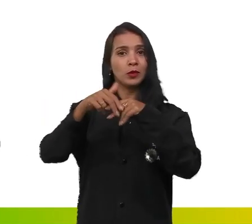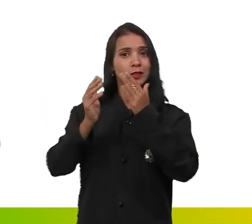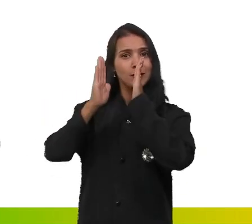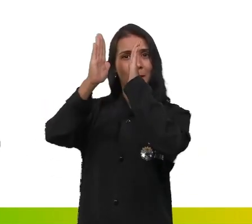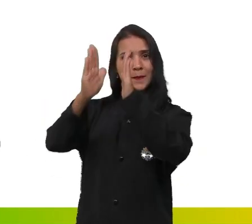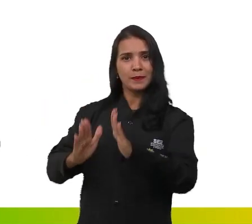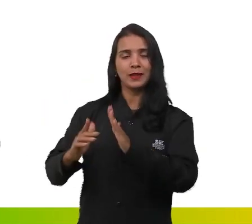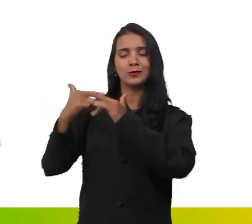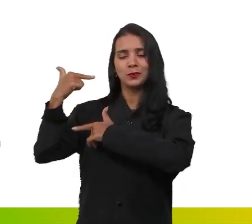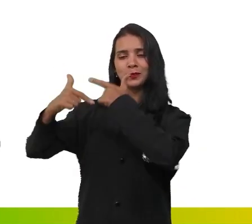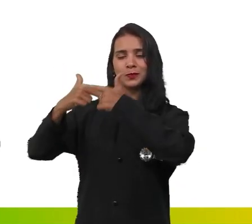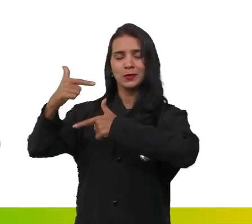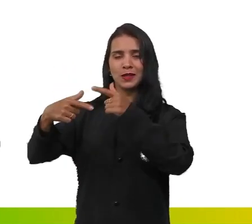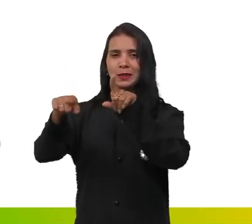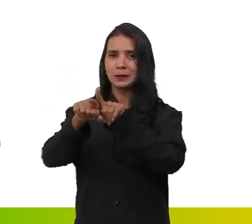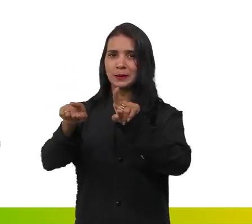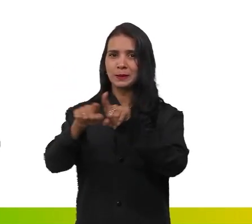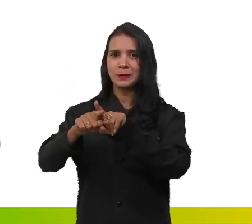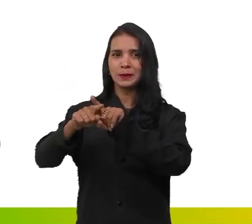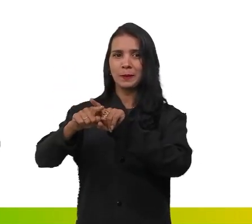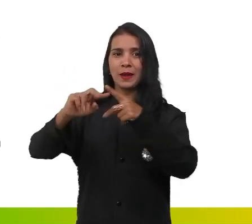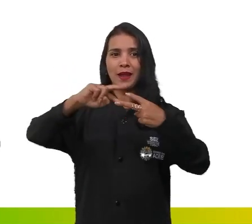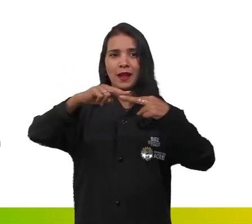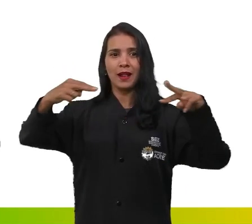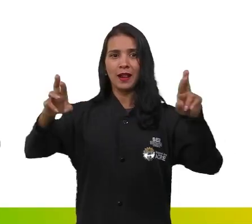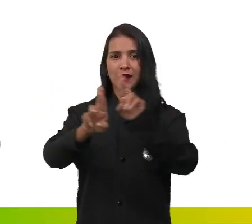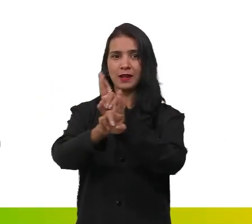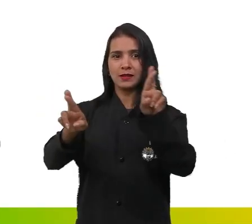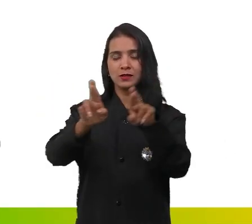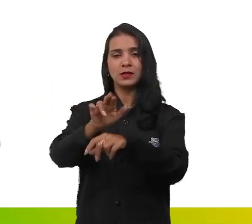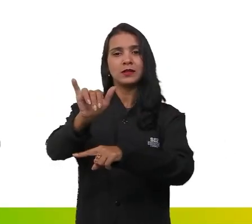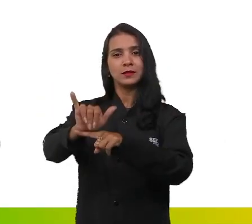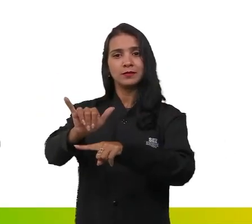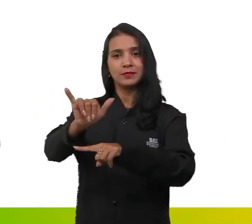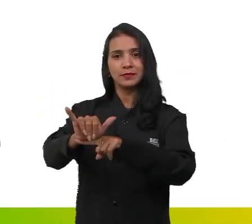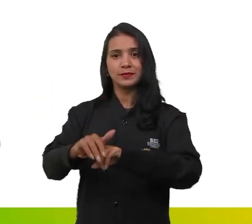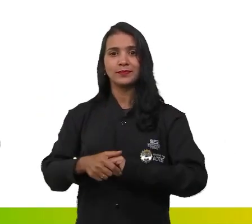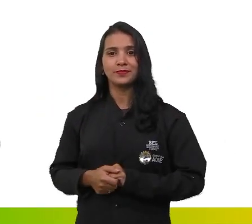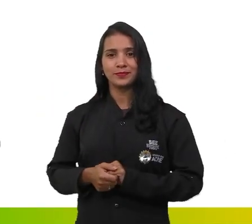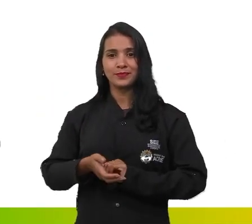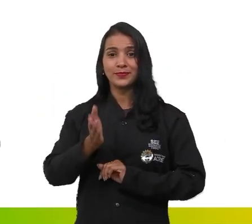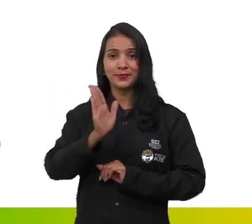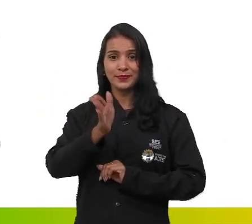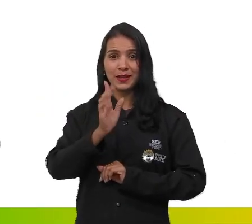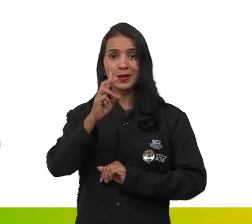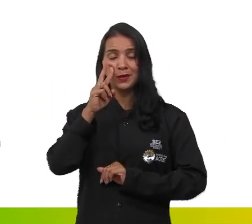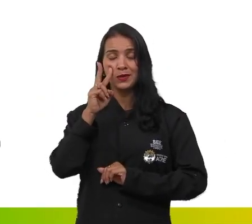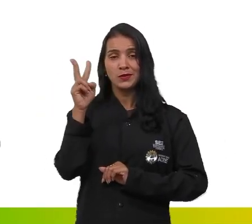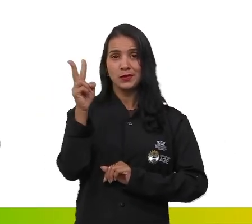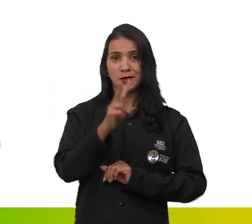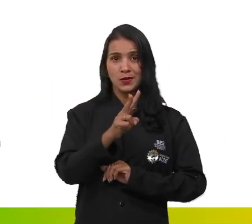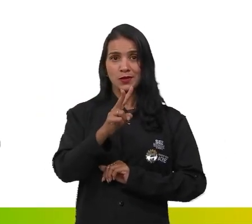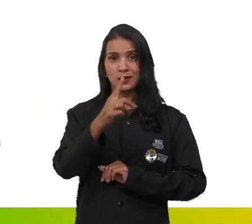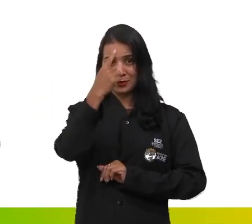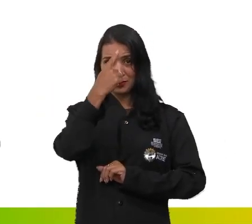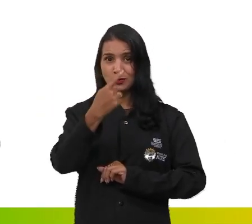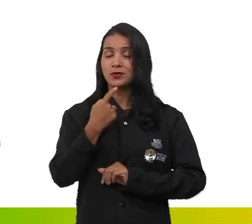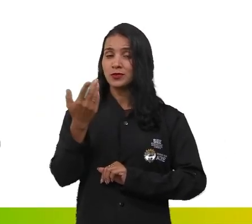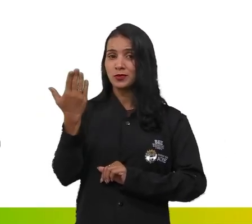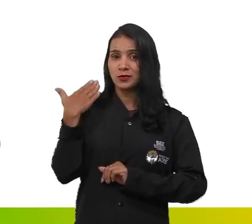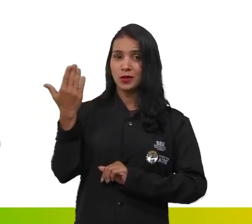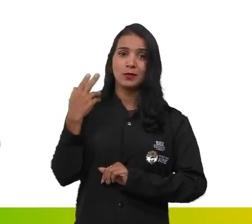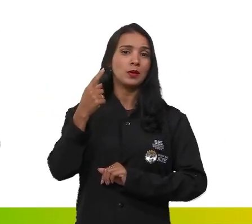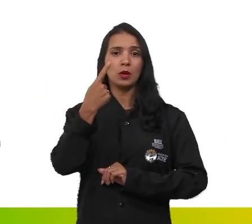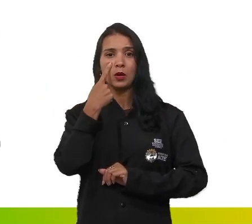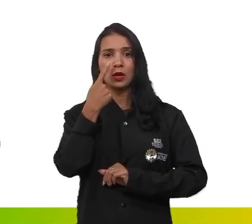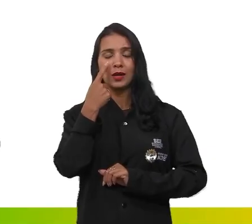herança holândrica ou herança ligada ao Y. Como a gente viu na imagem anterior, a gente está vendo aqui a região